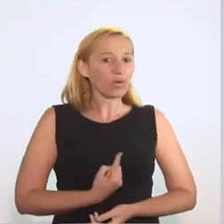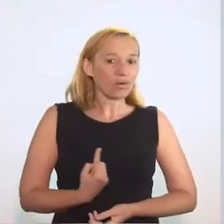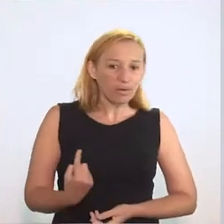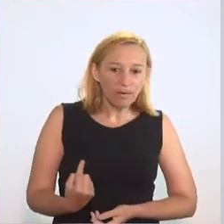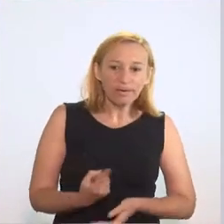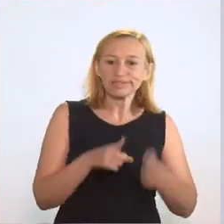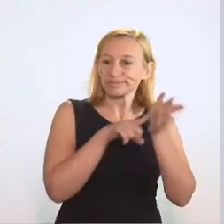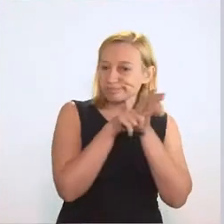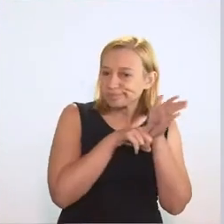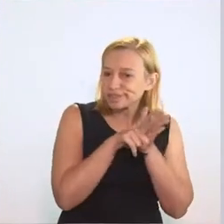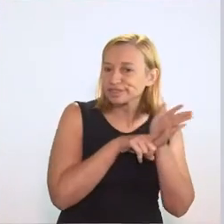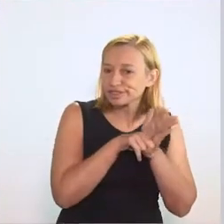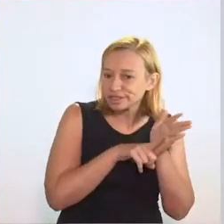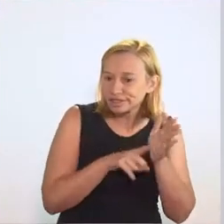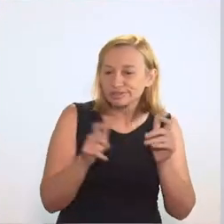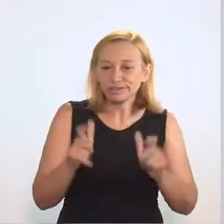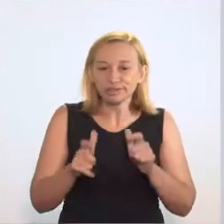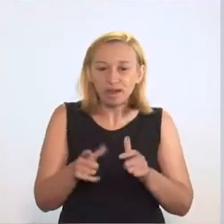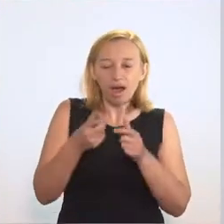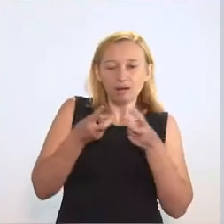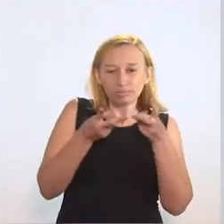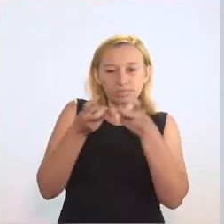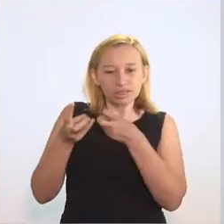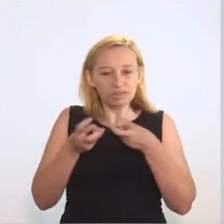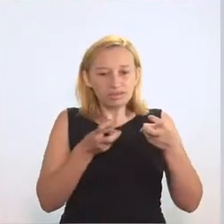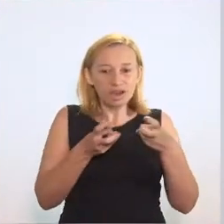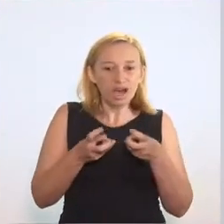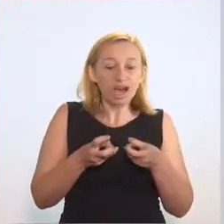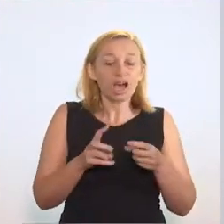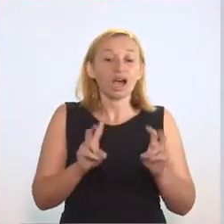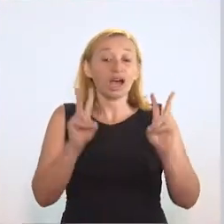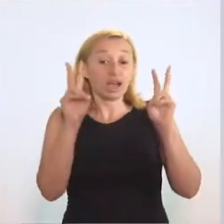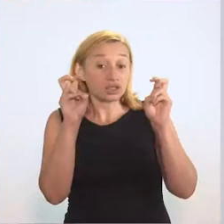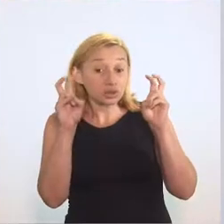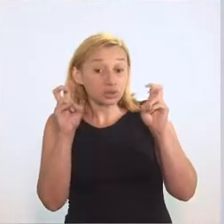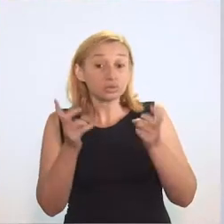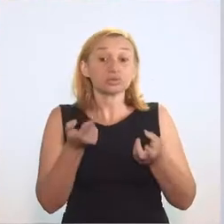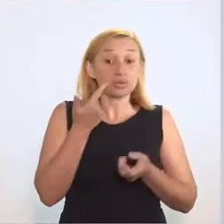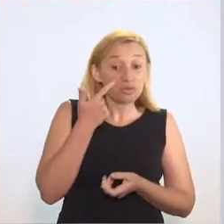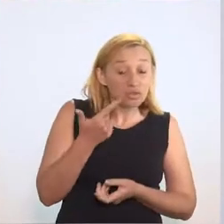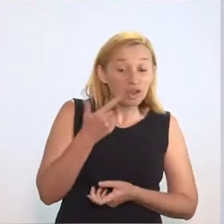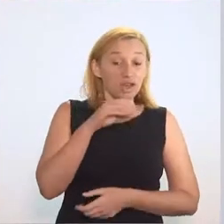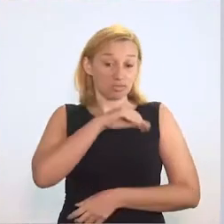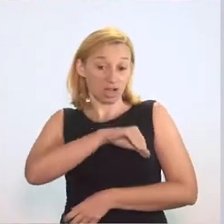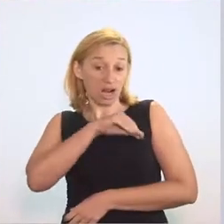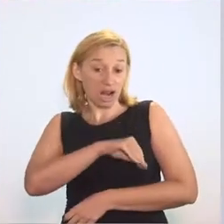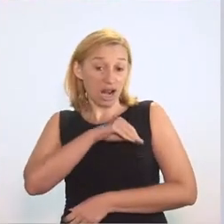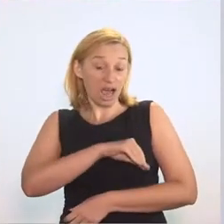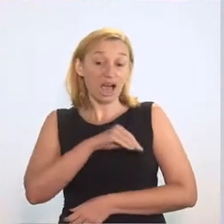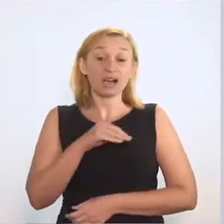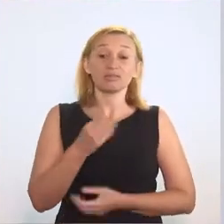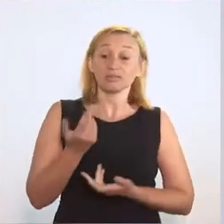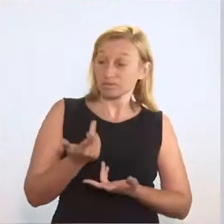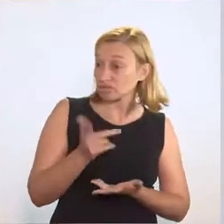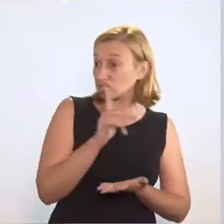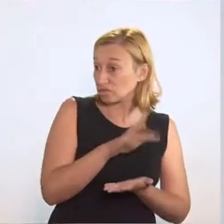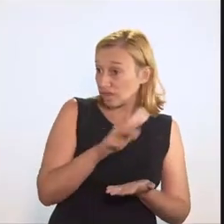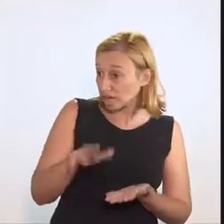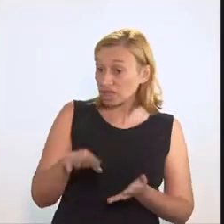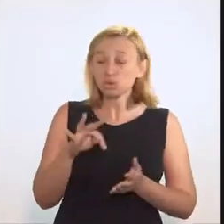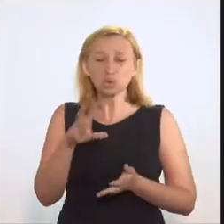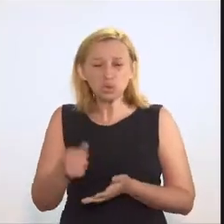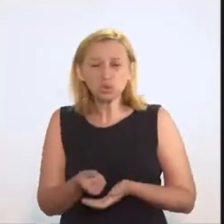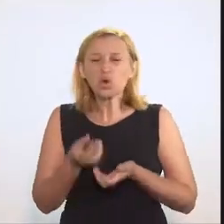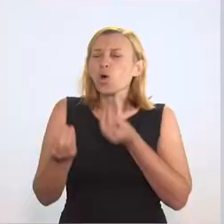vai ver pesquisas, enfim, assistir matérias, a gente vê da questão salarial, enfim, de representatividade,